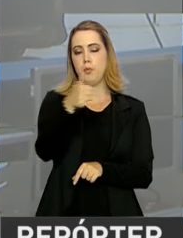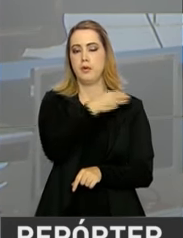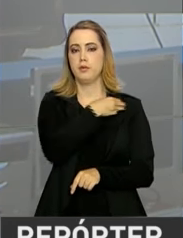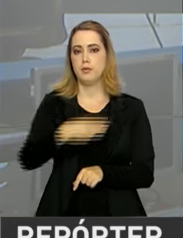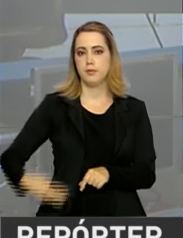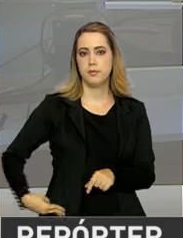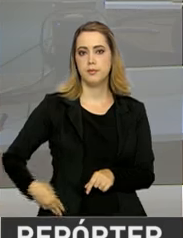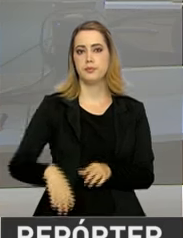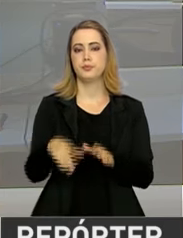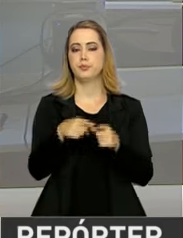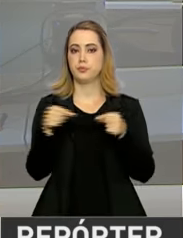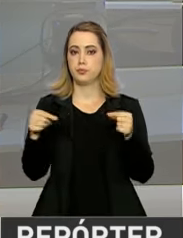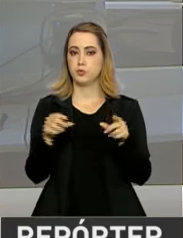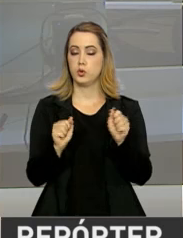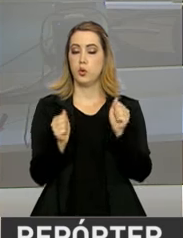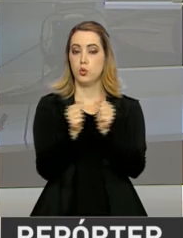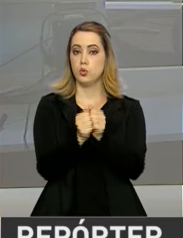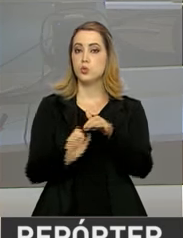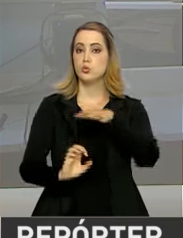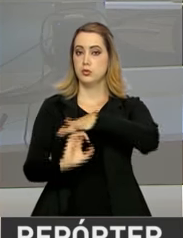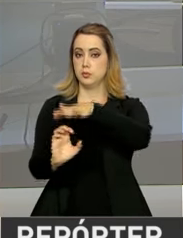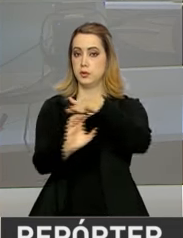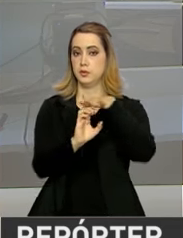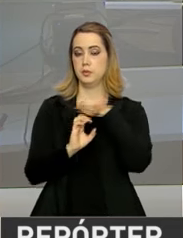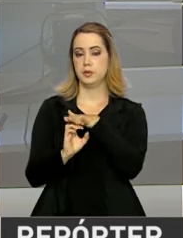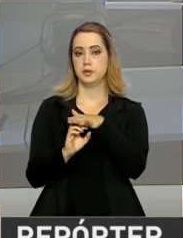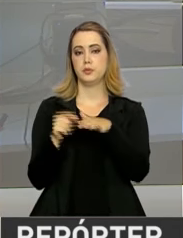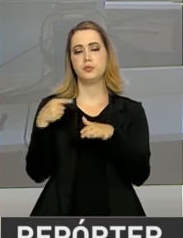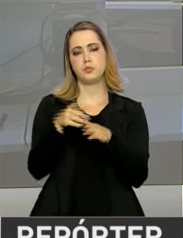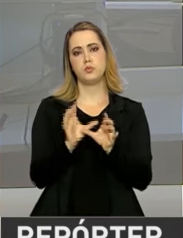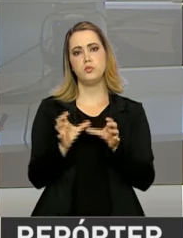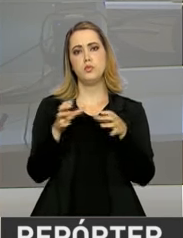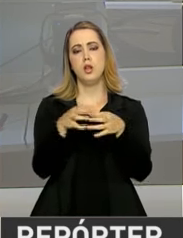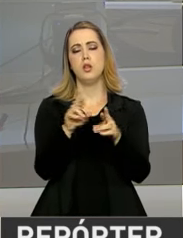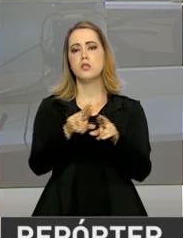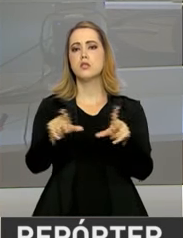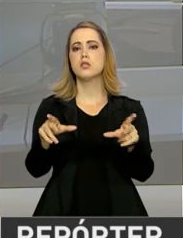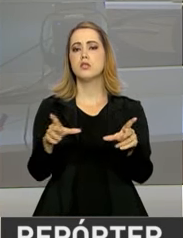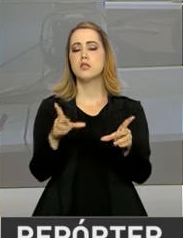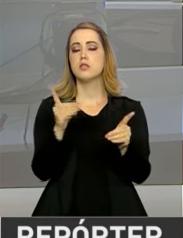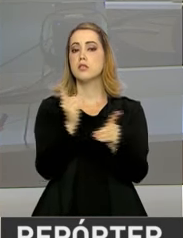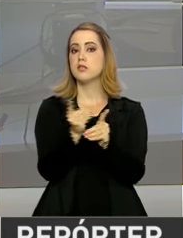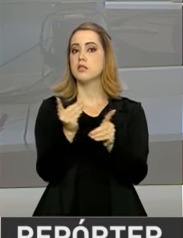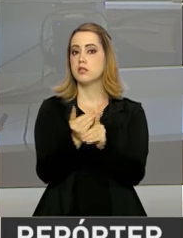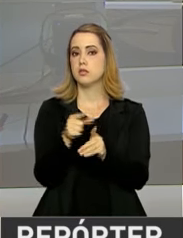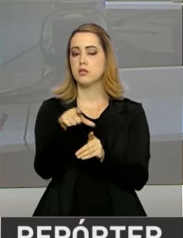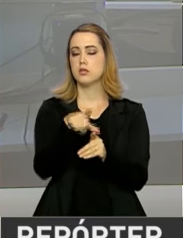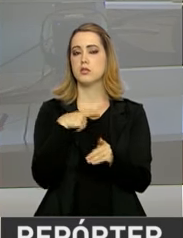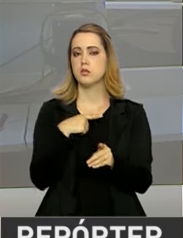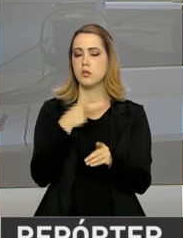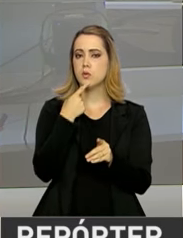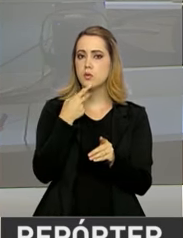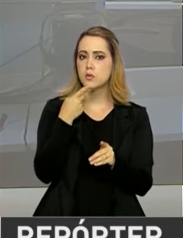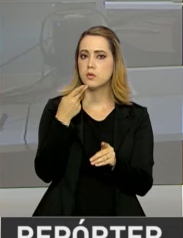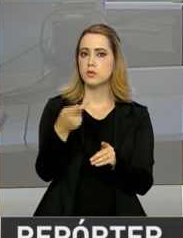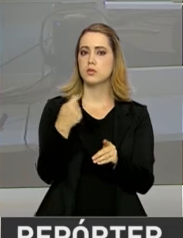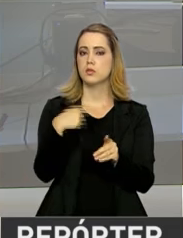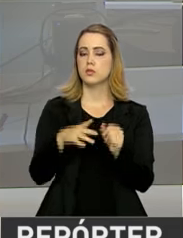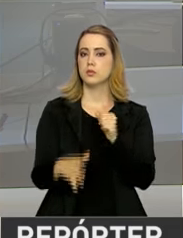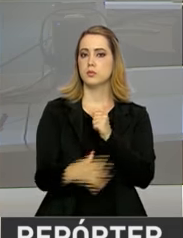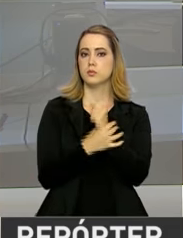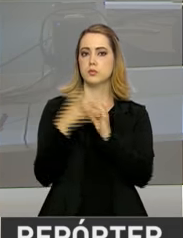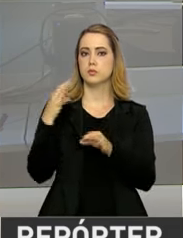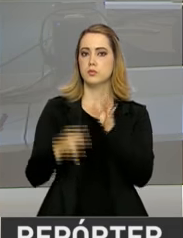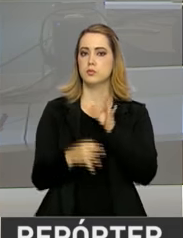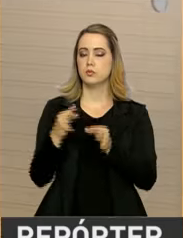empresários nestes encontros o presidente temer reforçou que o brasil tem segurança jurídica para atrair investimentos de